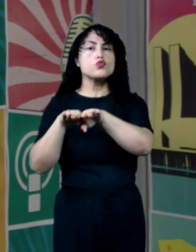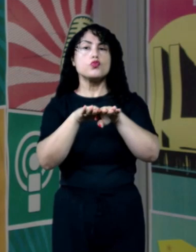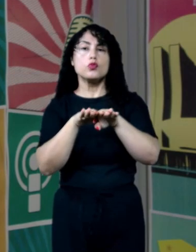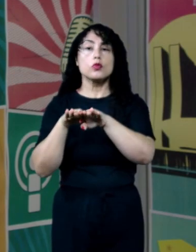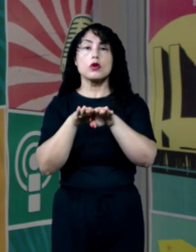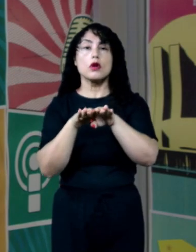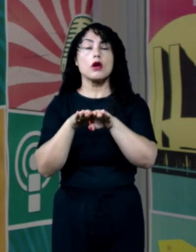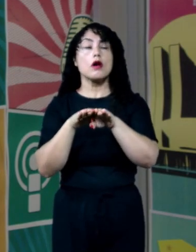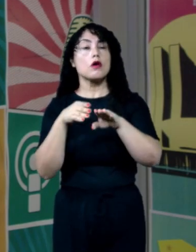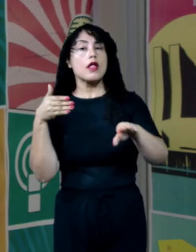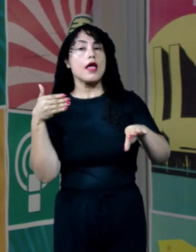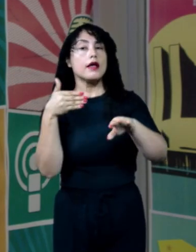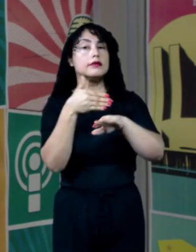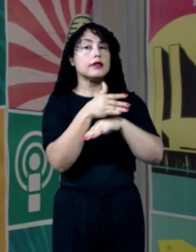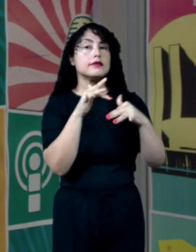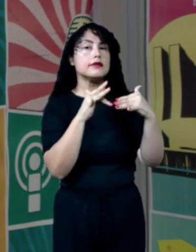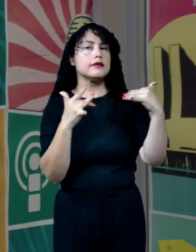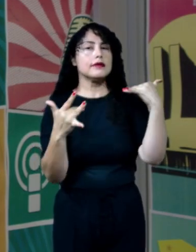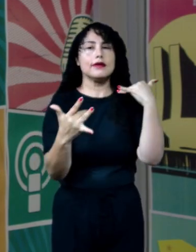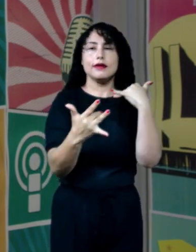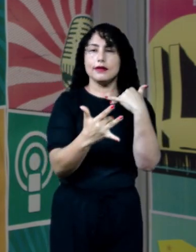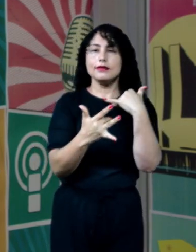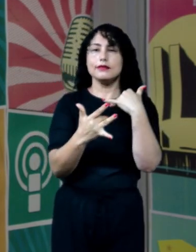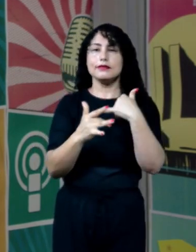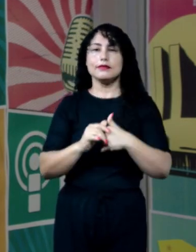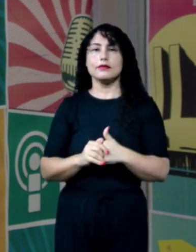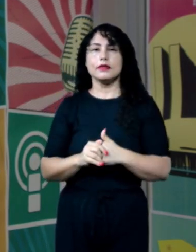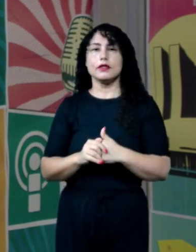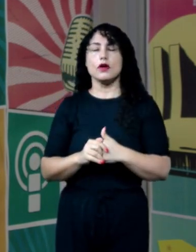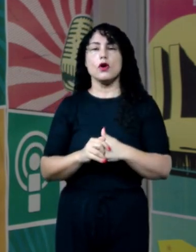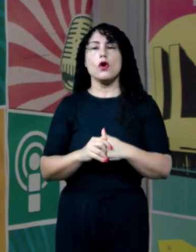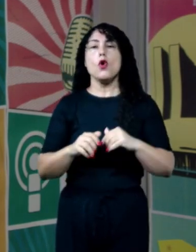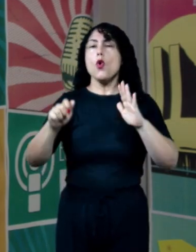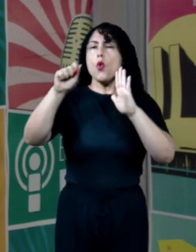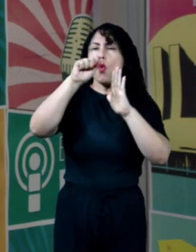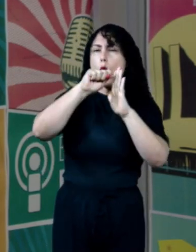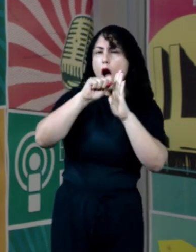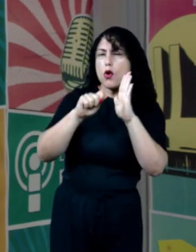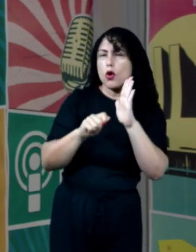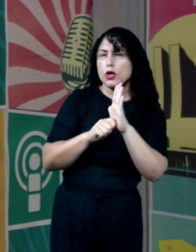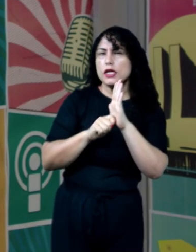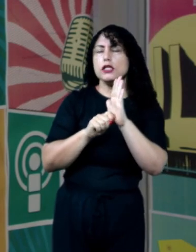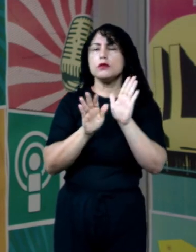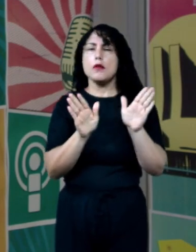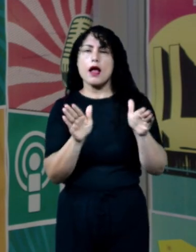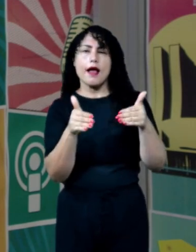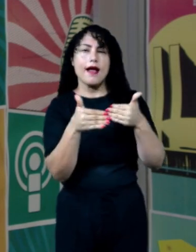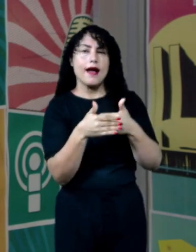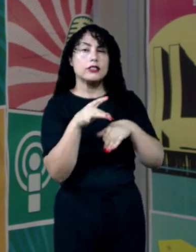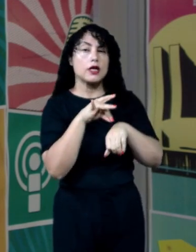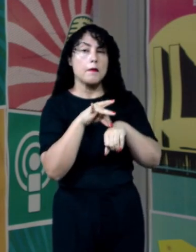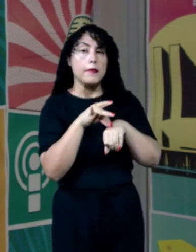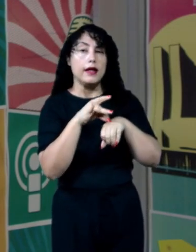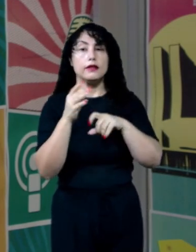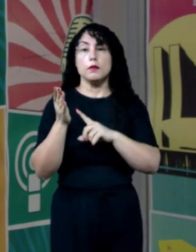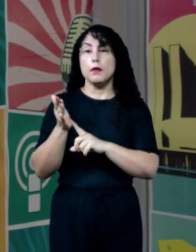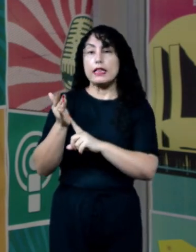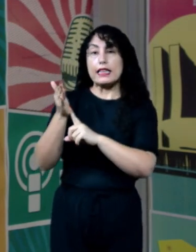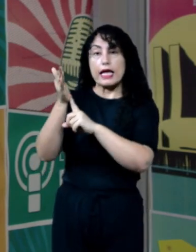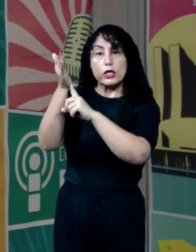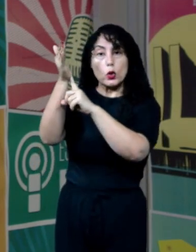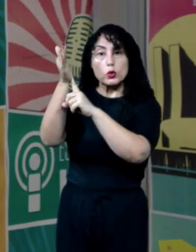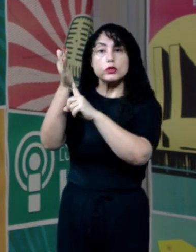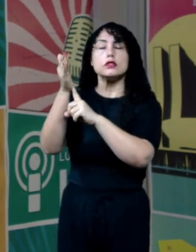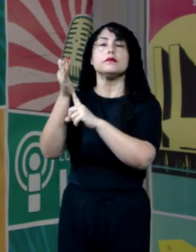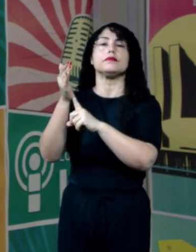ela vai para a rede social, o algoritmo, ele é uma caixa preta, né, gente? Assim, é uma tecnologia que